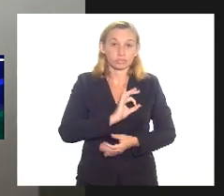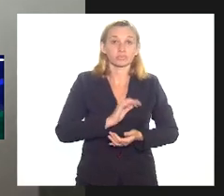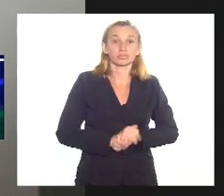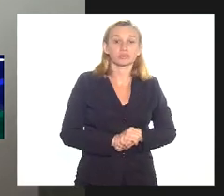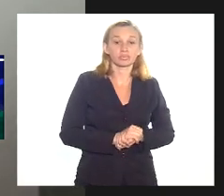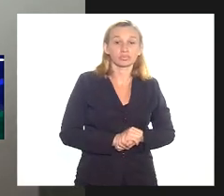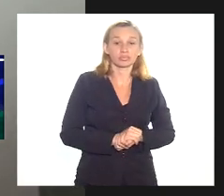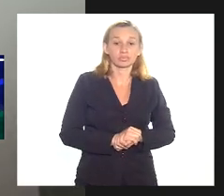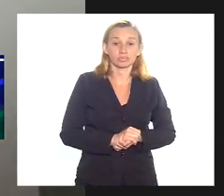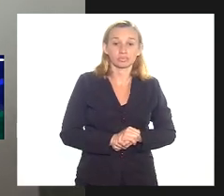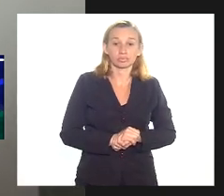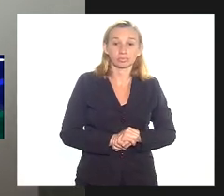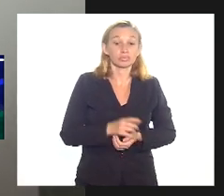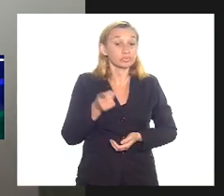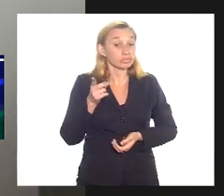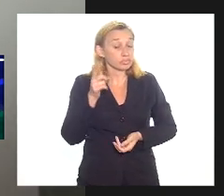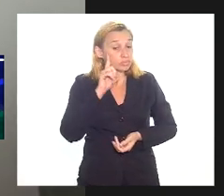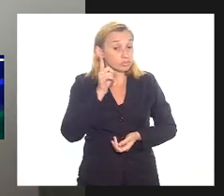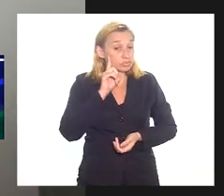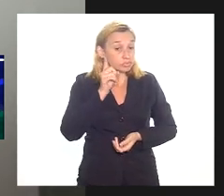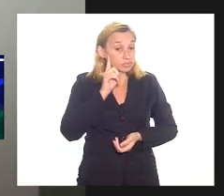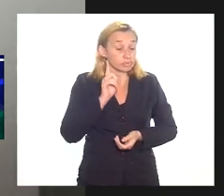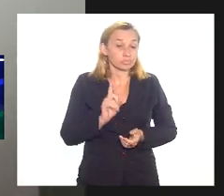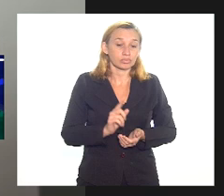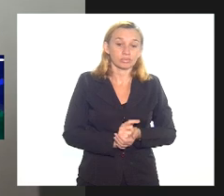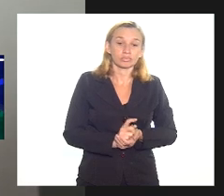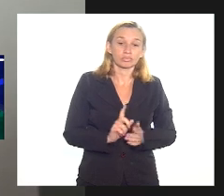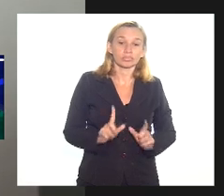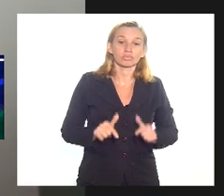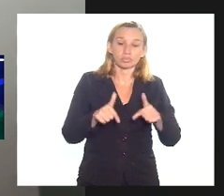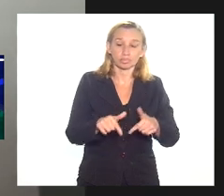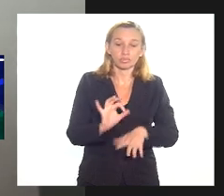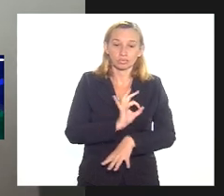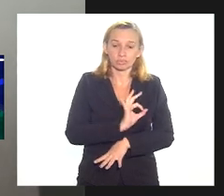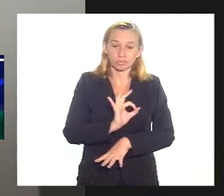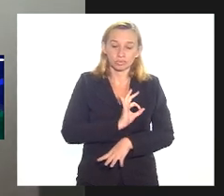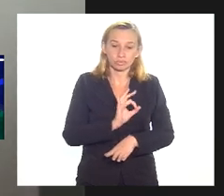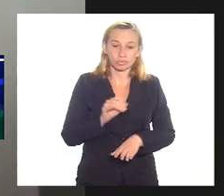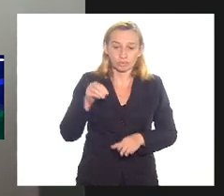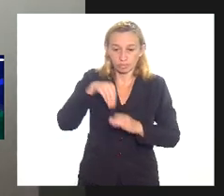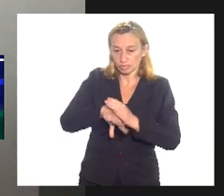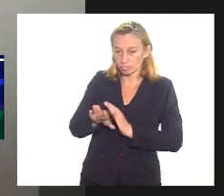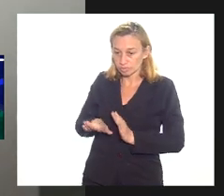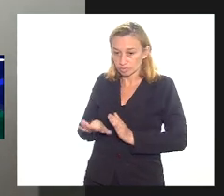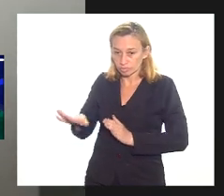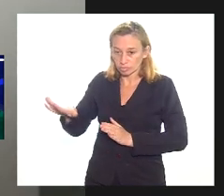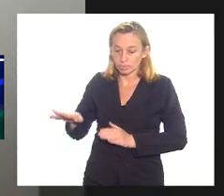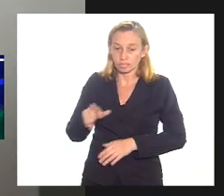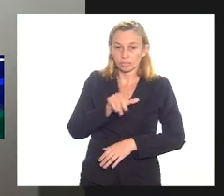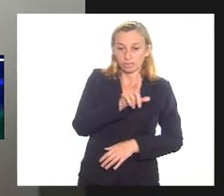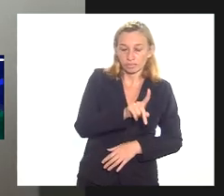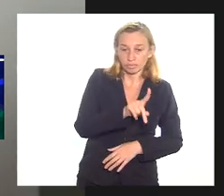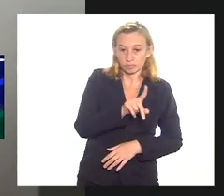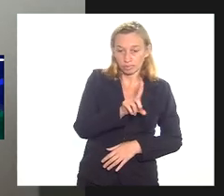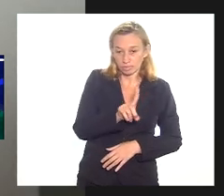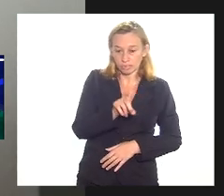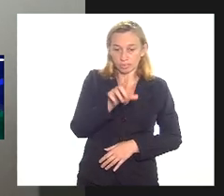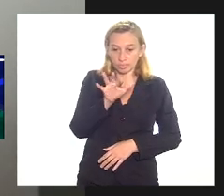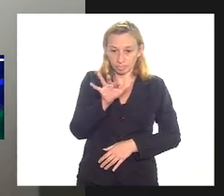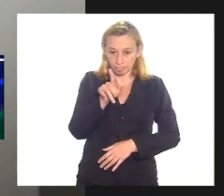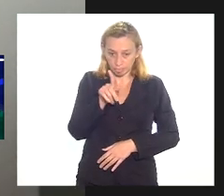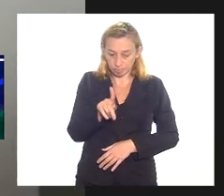tendo cotidianamente operações policiais, ainda que haja a ADPF, que garantiu